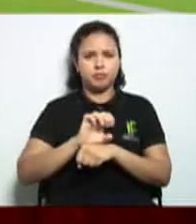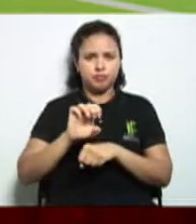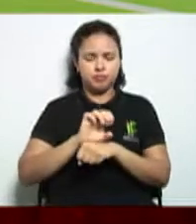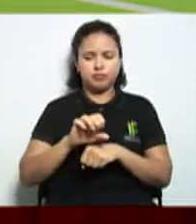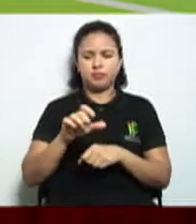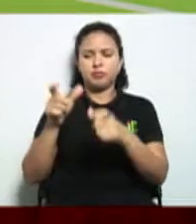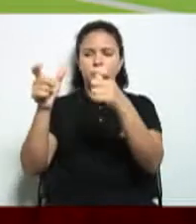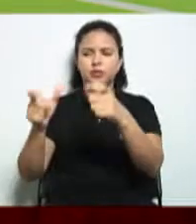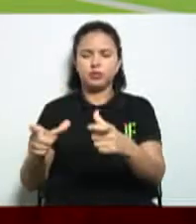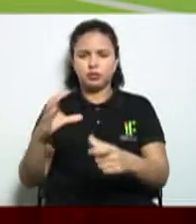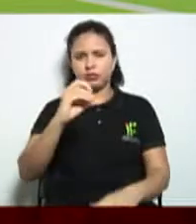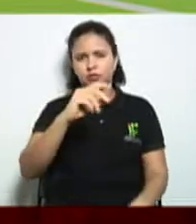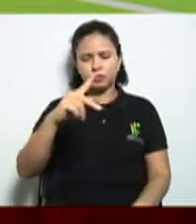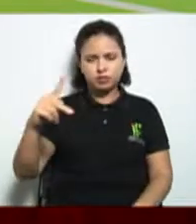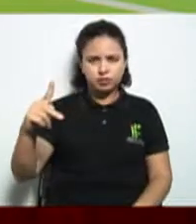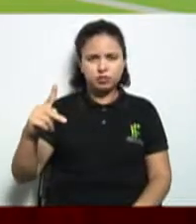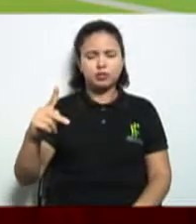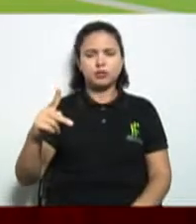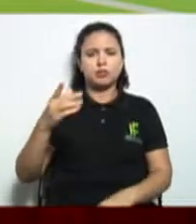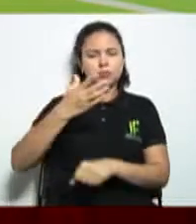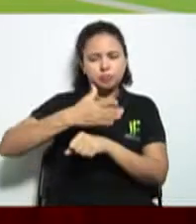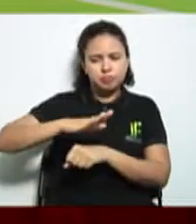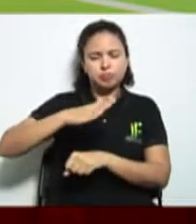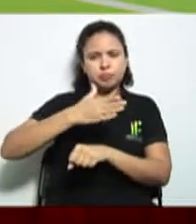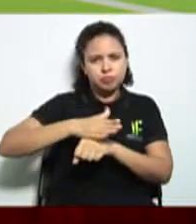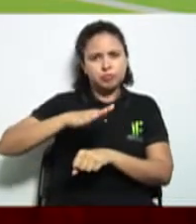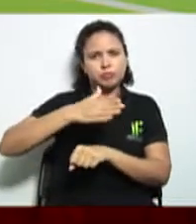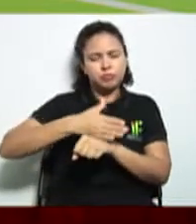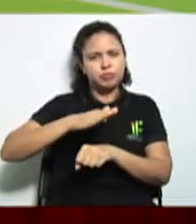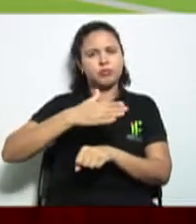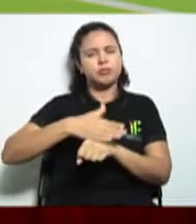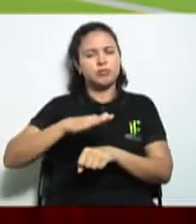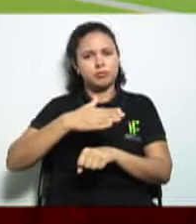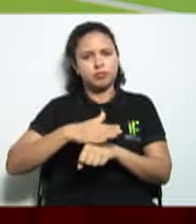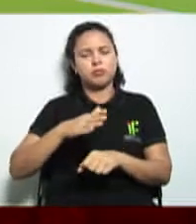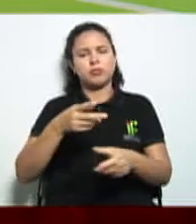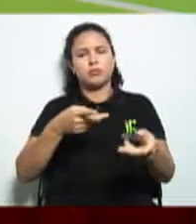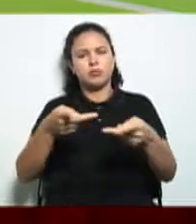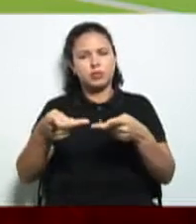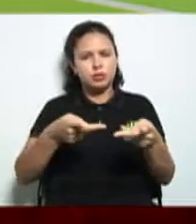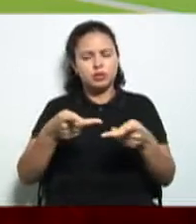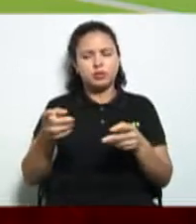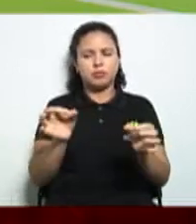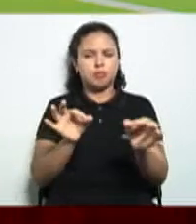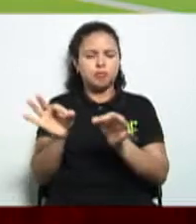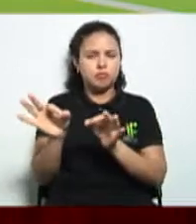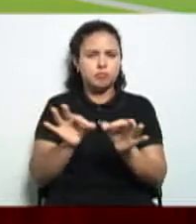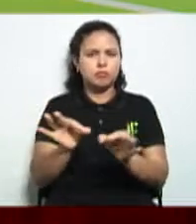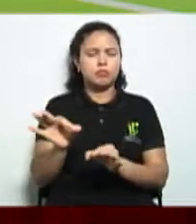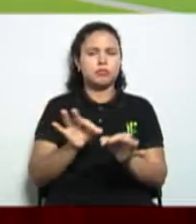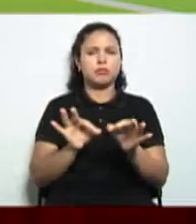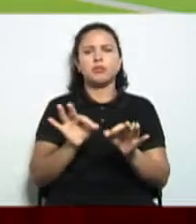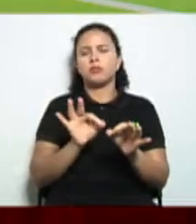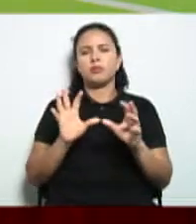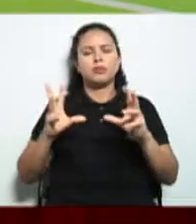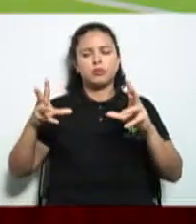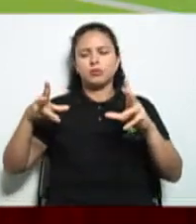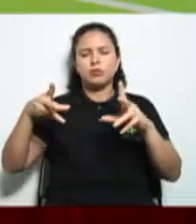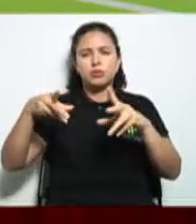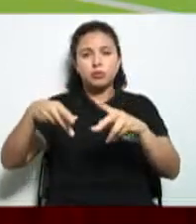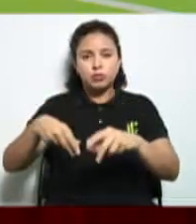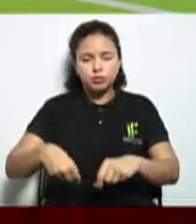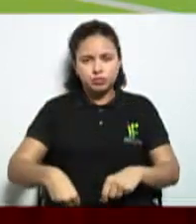aquelas competências e habilidades que nós trabalhamos nas outras aulas. A questão dos projetos, de organizar uma cooperativa. Assessorar.